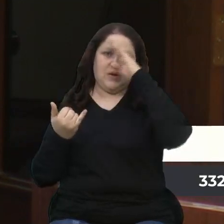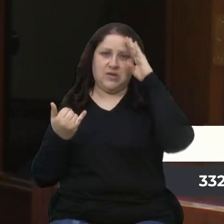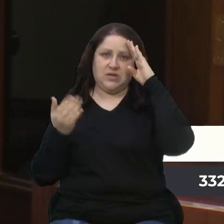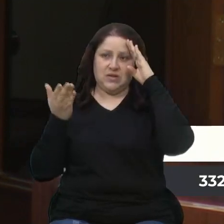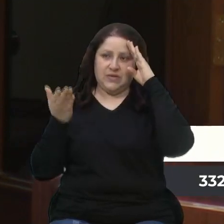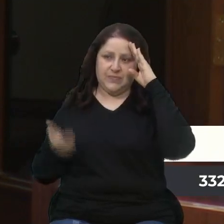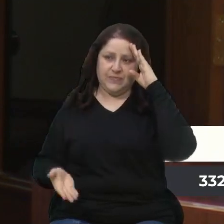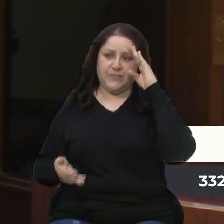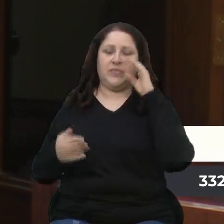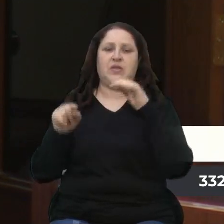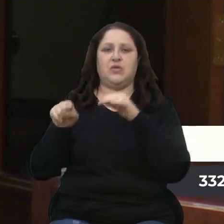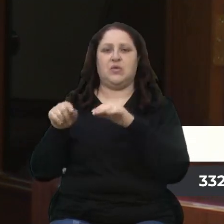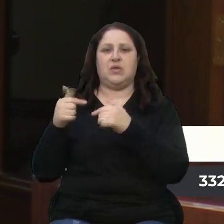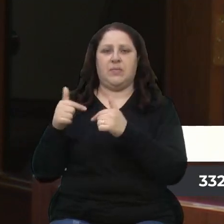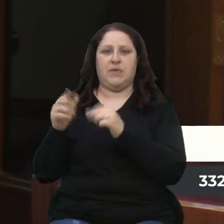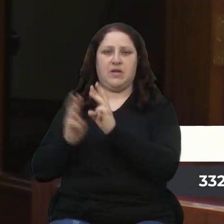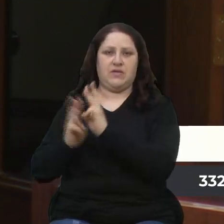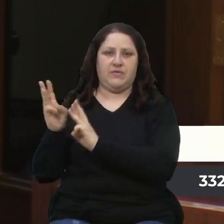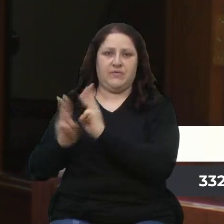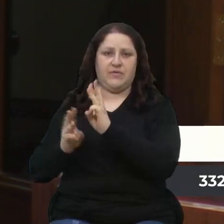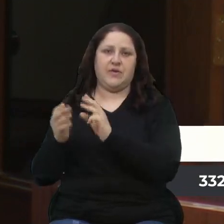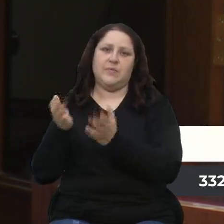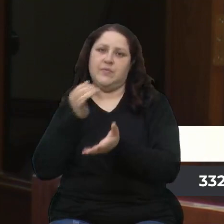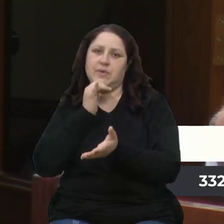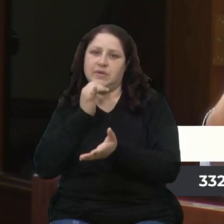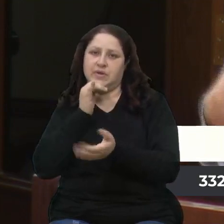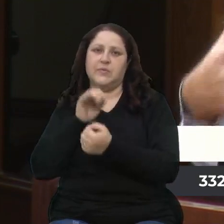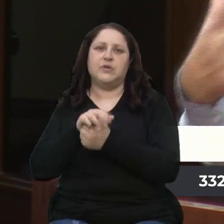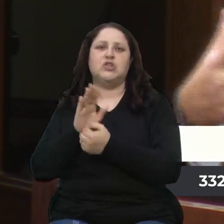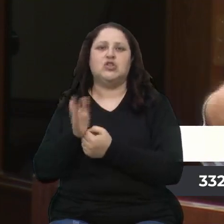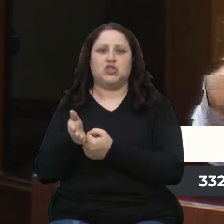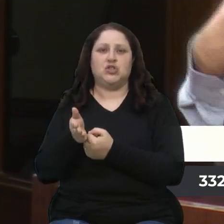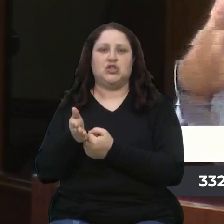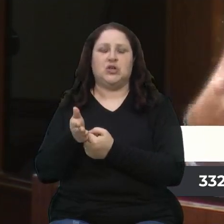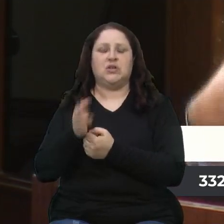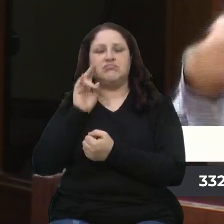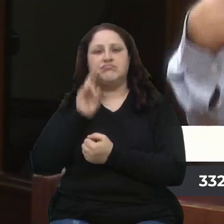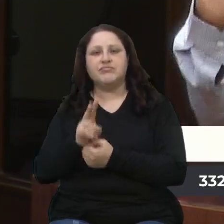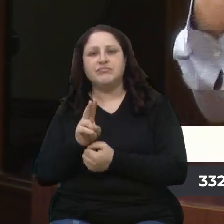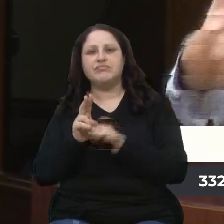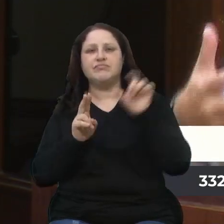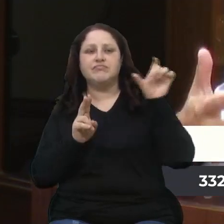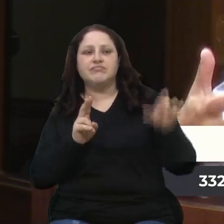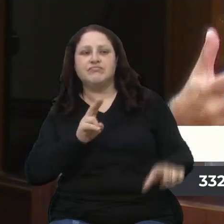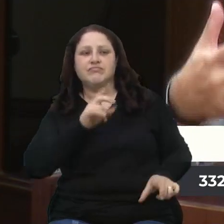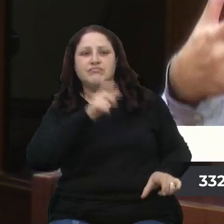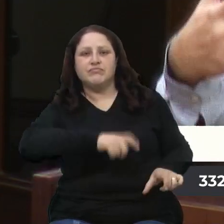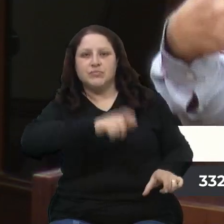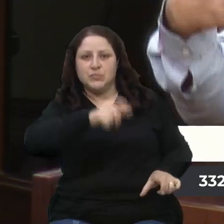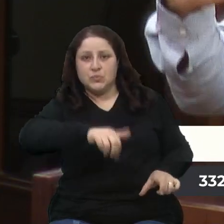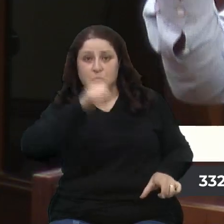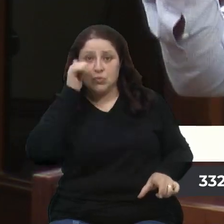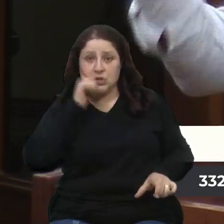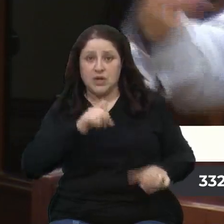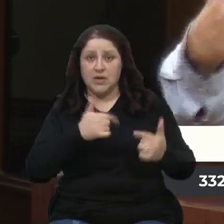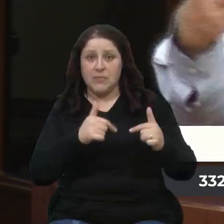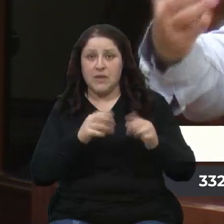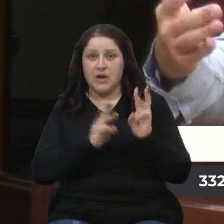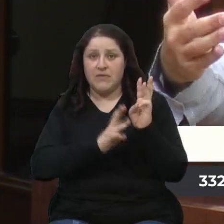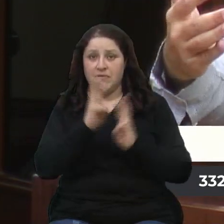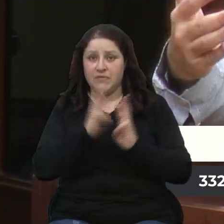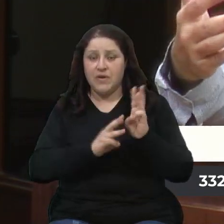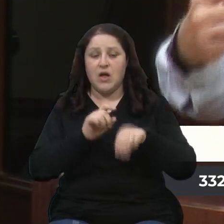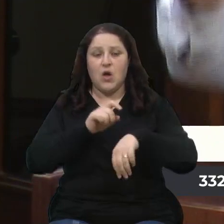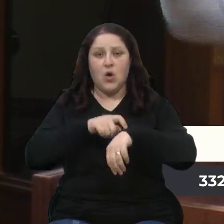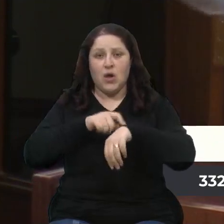é do ramo das vans, né? Por exemplo, já me deparei com mulheres que são vanzeiras e que estão nesse